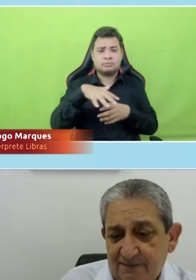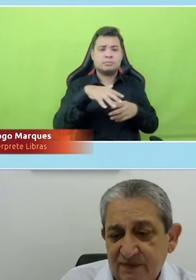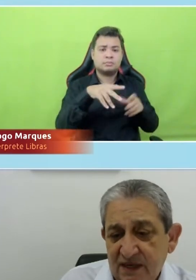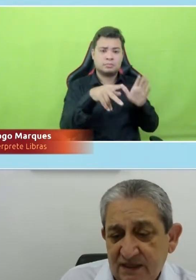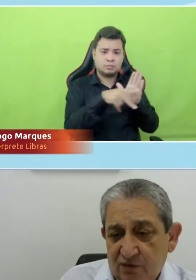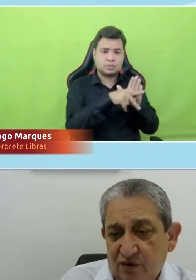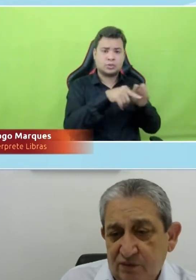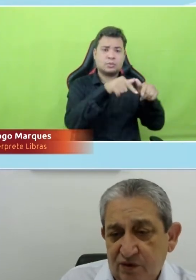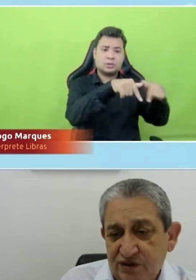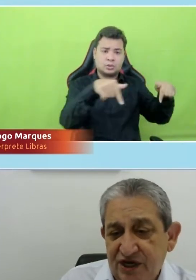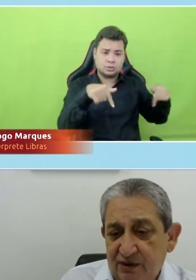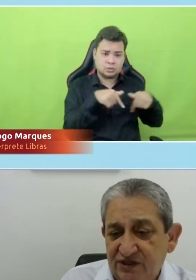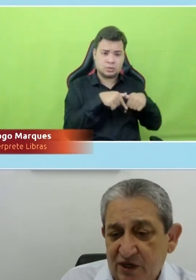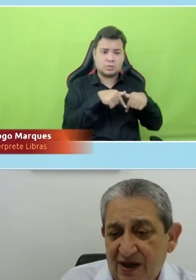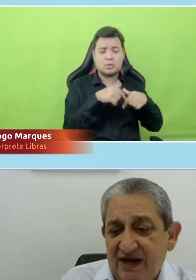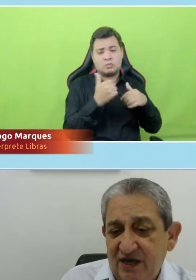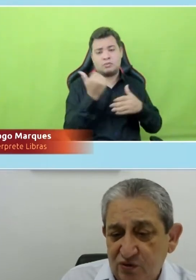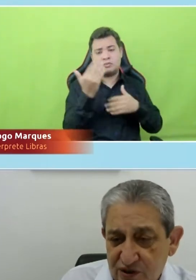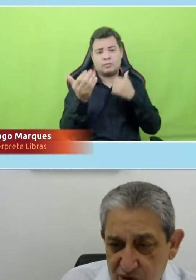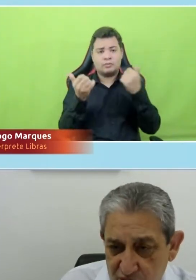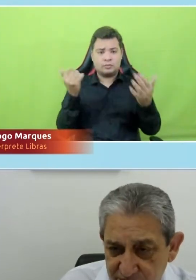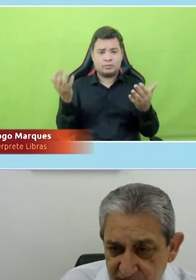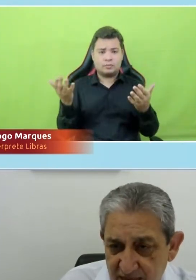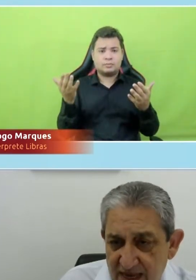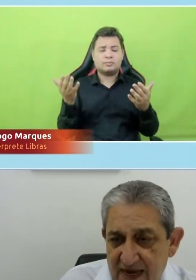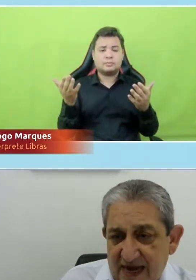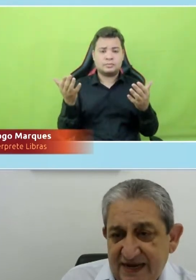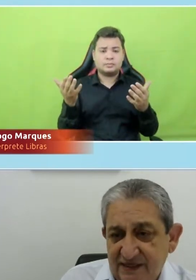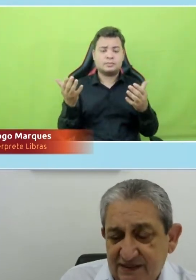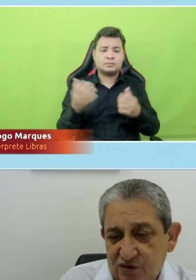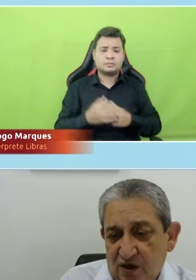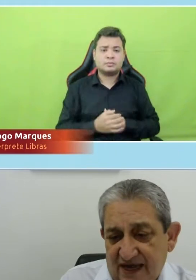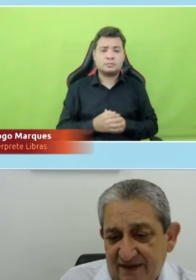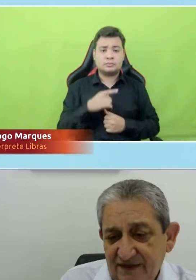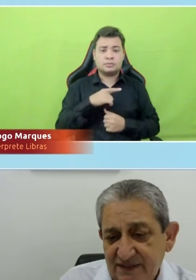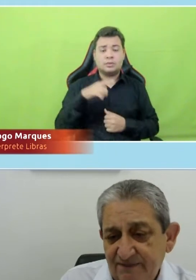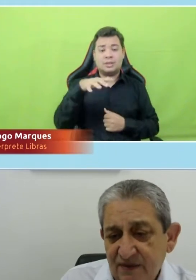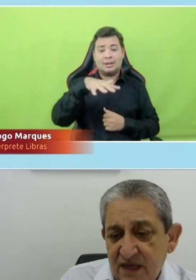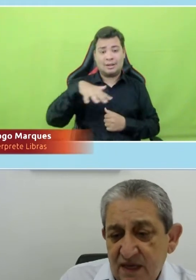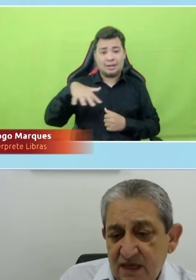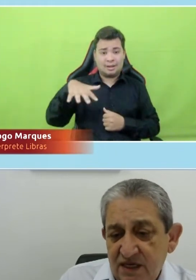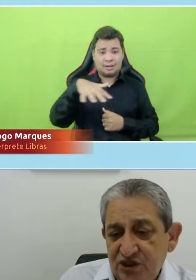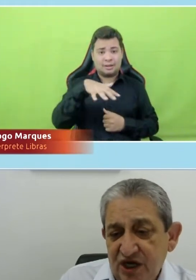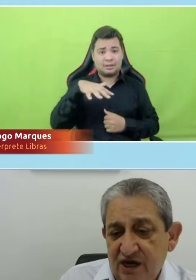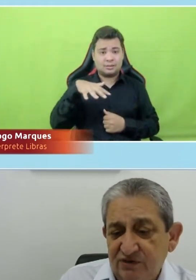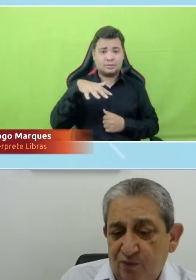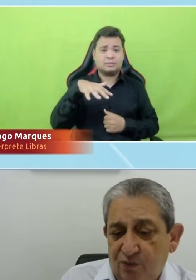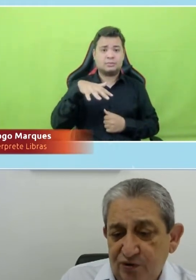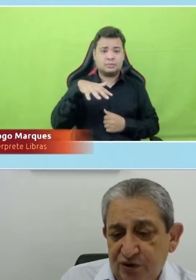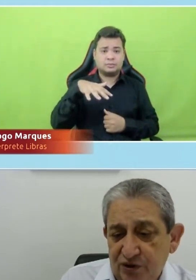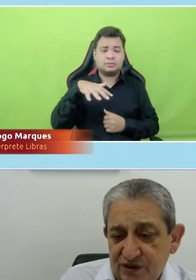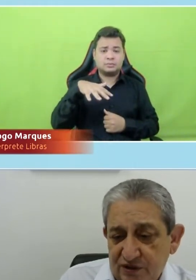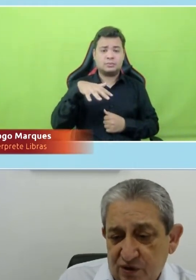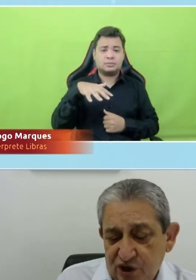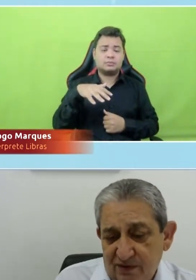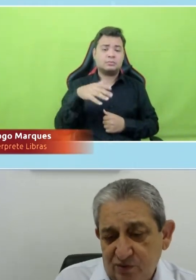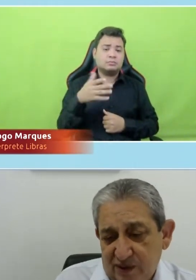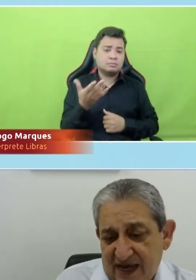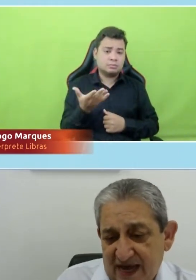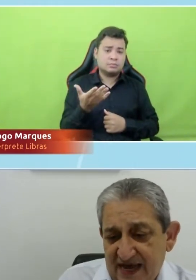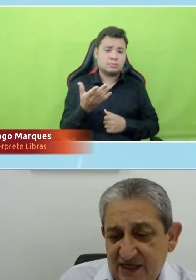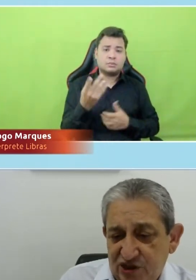delas. Então, nós criamos, então, além dos quilombos, áreas isoladas, e chegamos ao ponto de nós